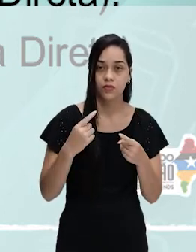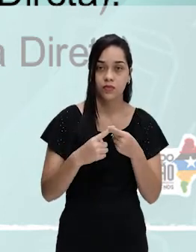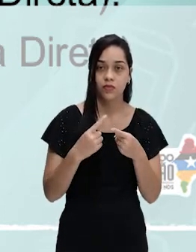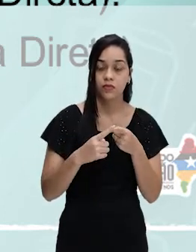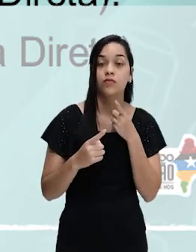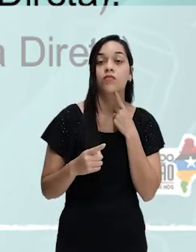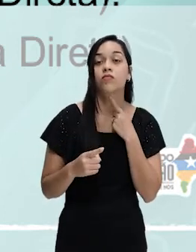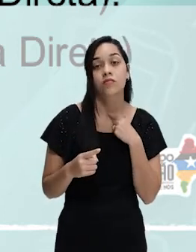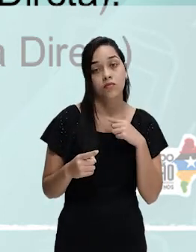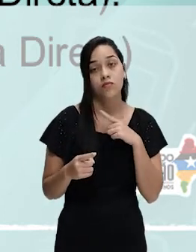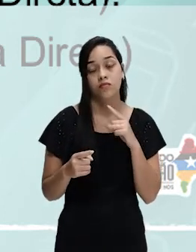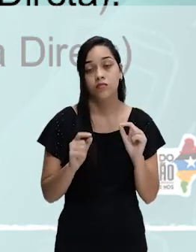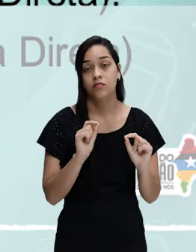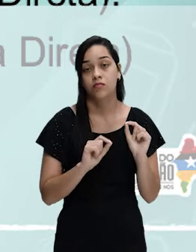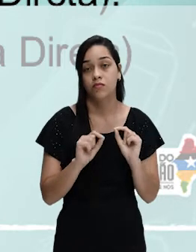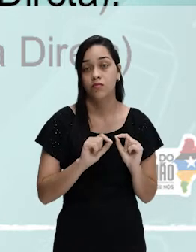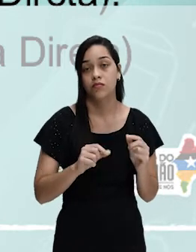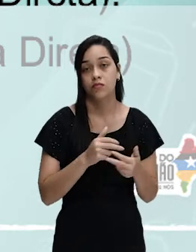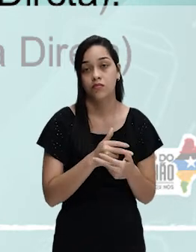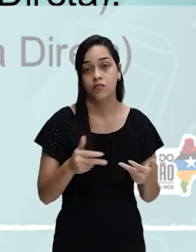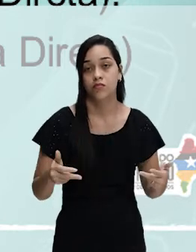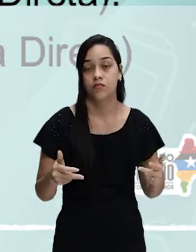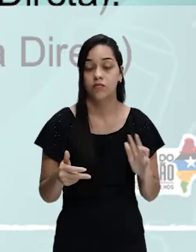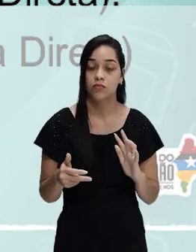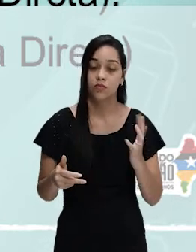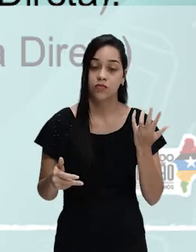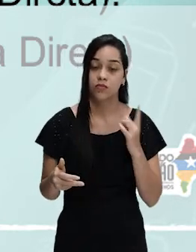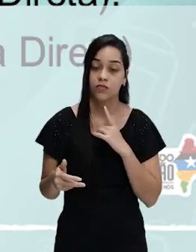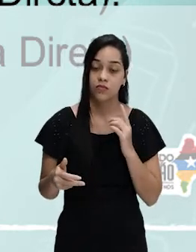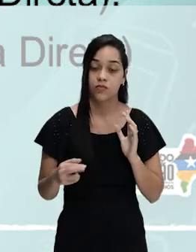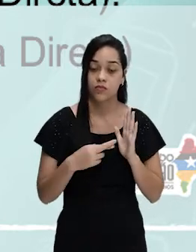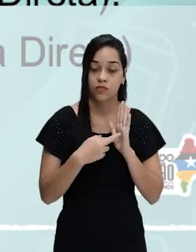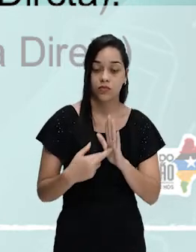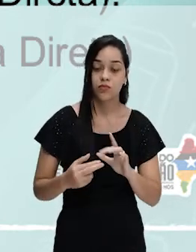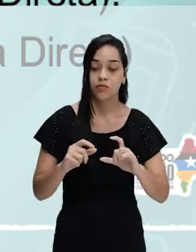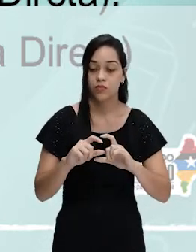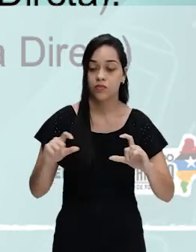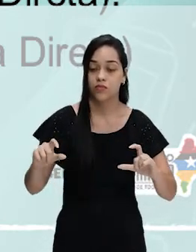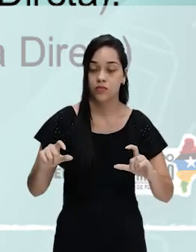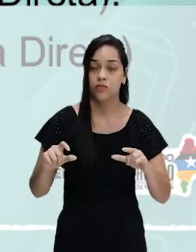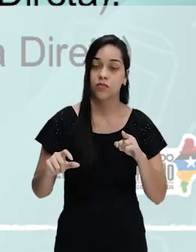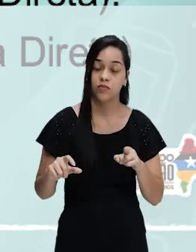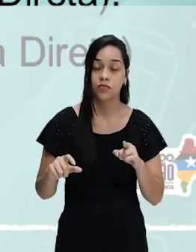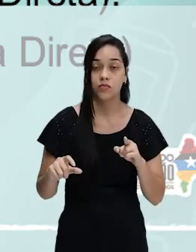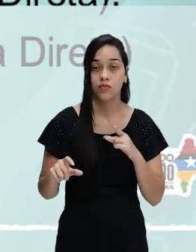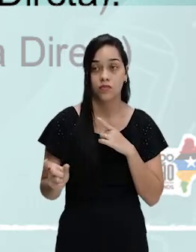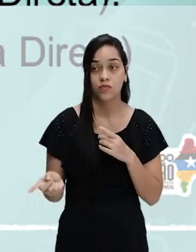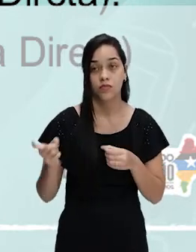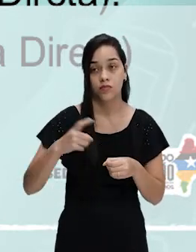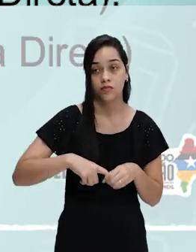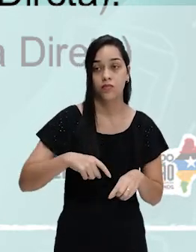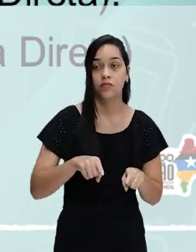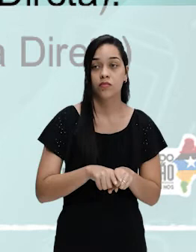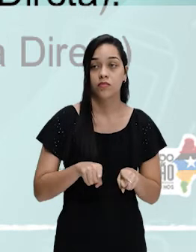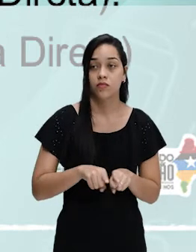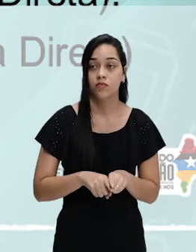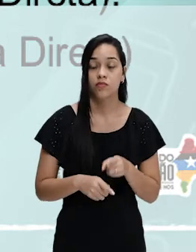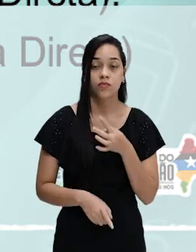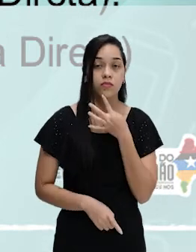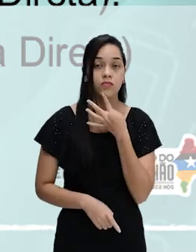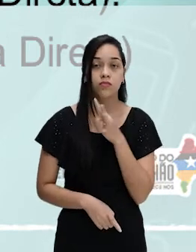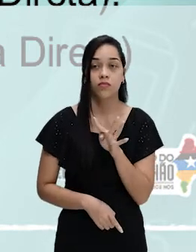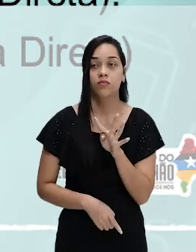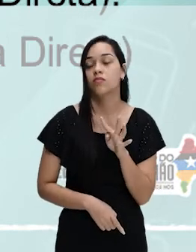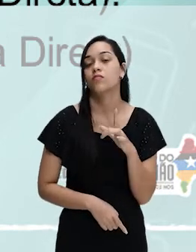deseja, deseja alguma coisa, que aí, no caso, é representado pela oração que você regressasse, e quem